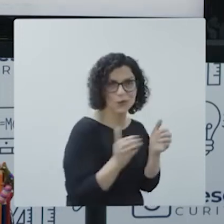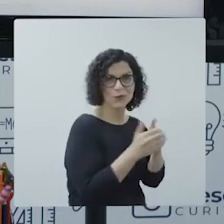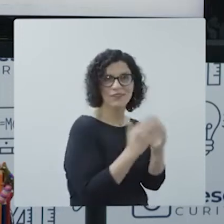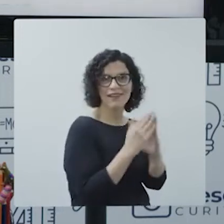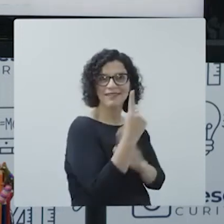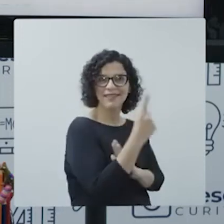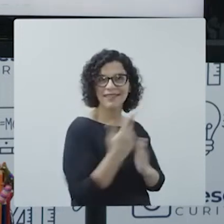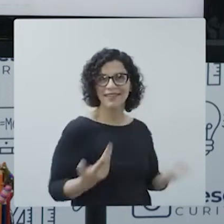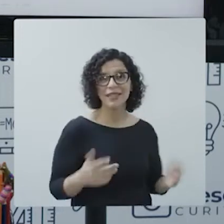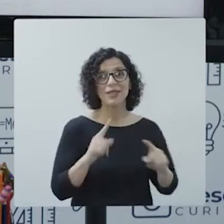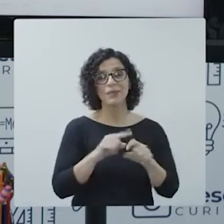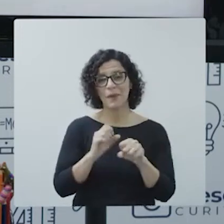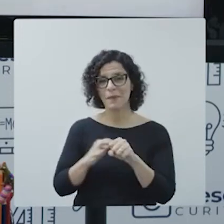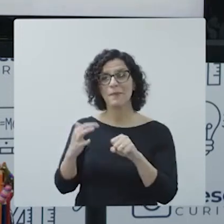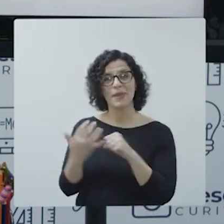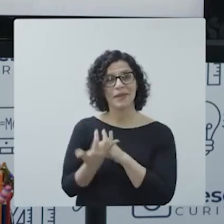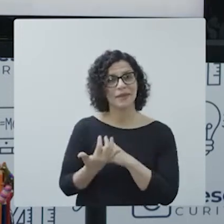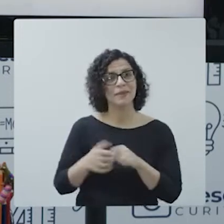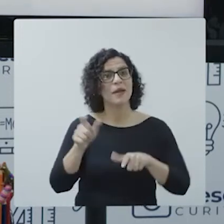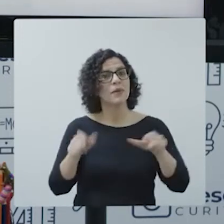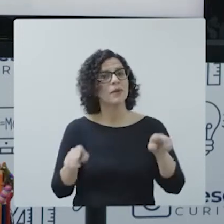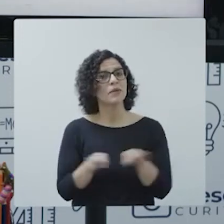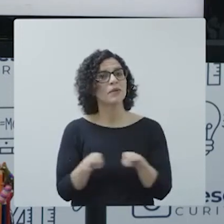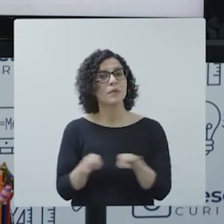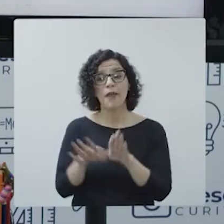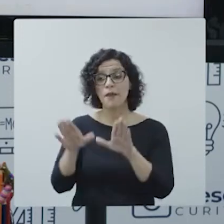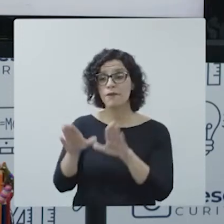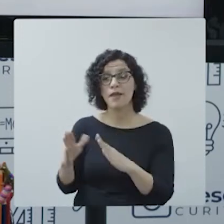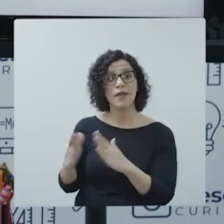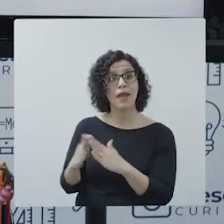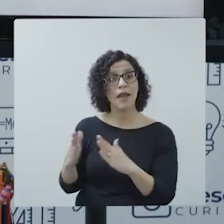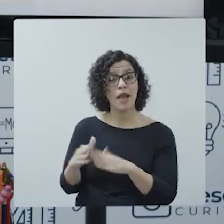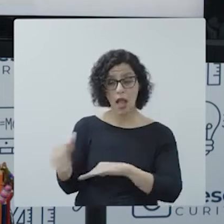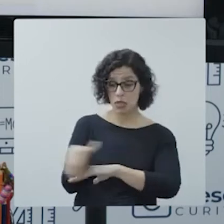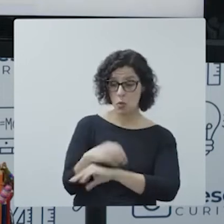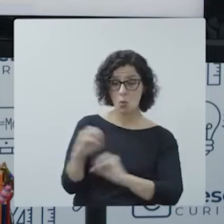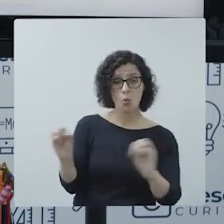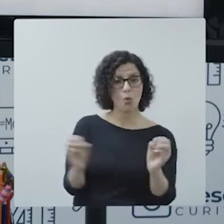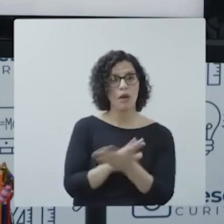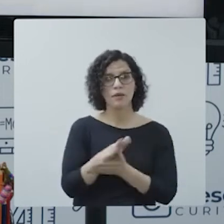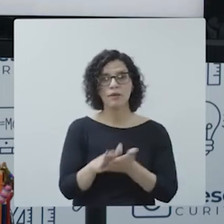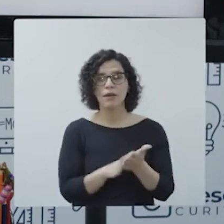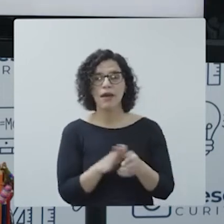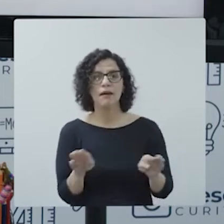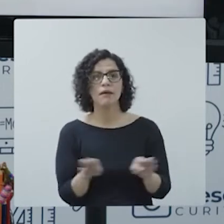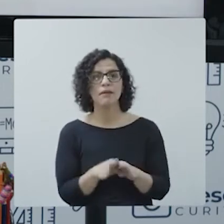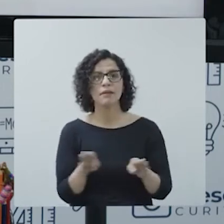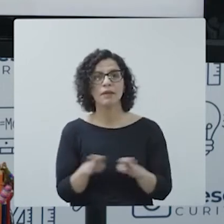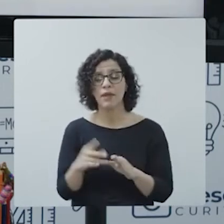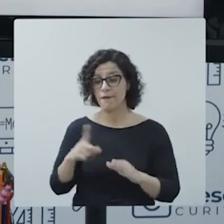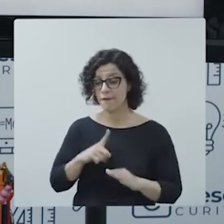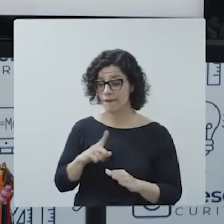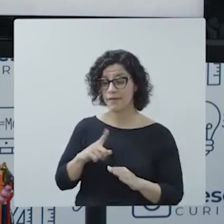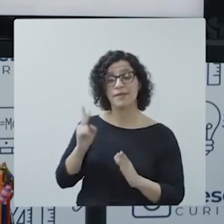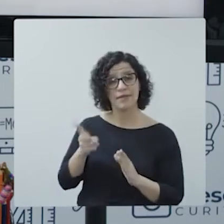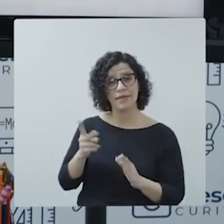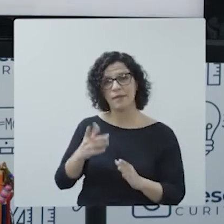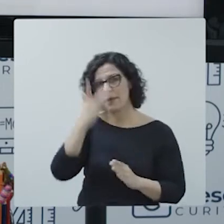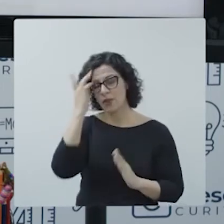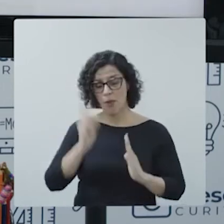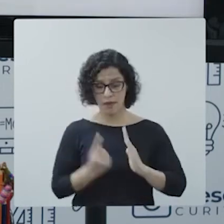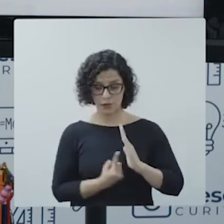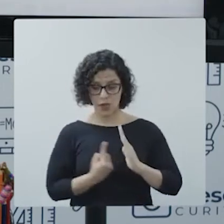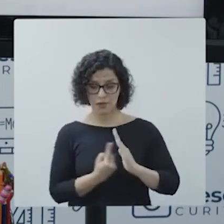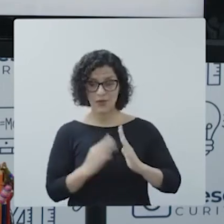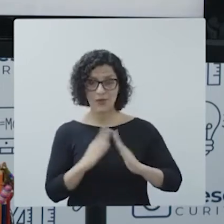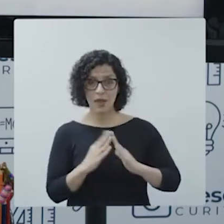toca. Porque na pandemia, as pessoas não estavam muito nas ruas, estavam mais dentro de